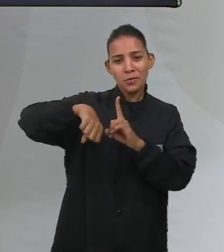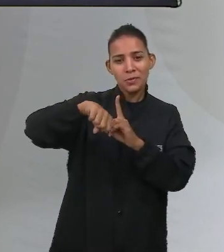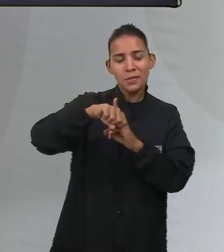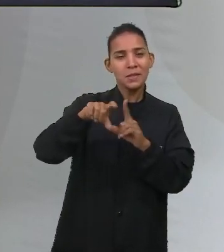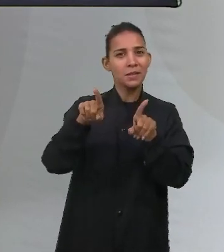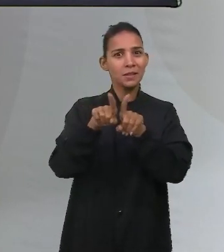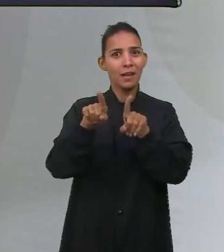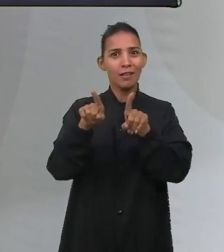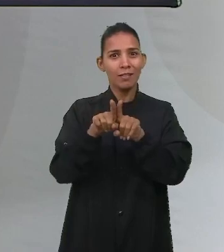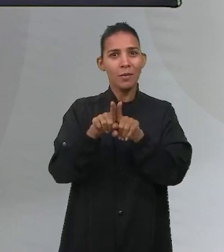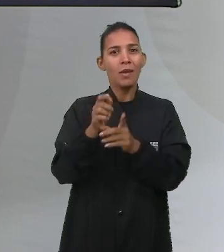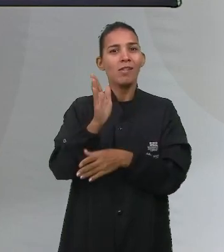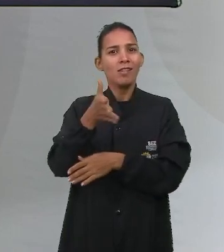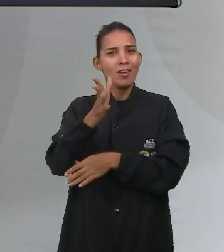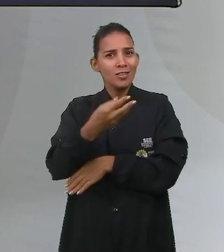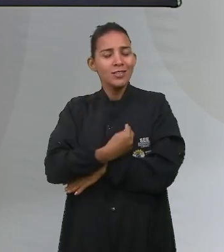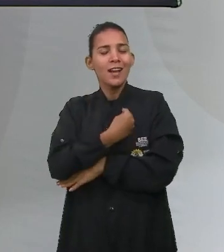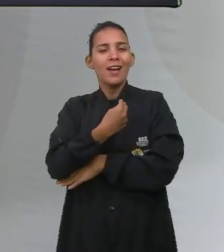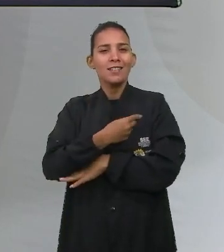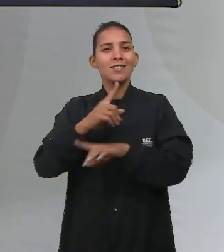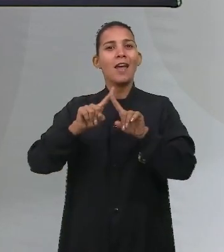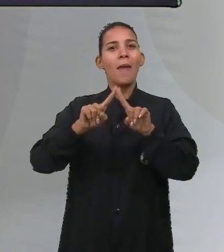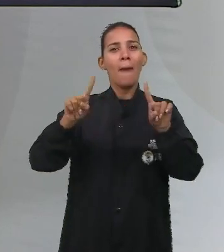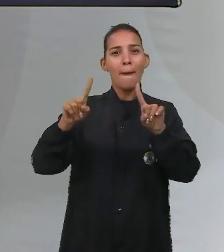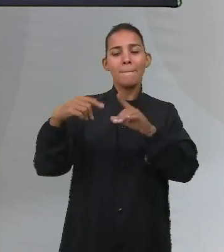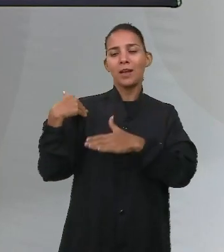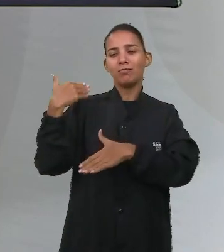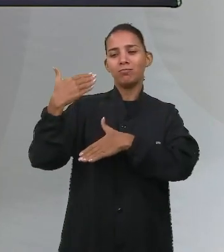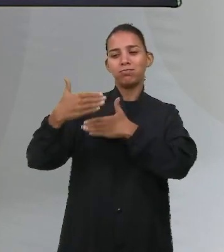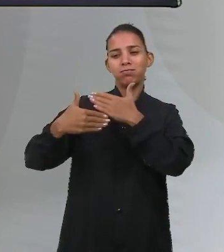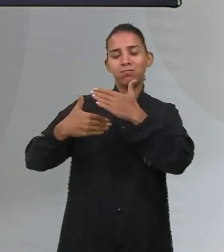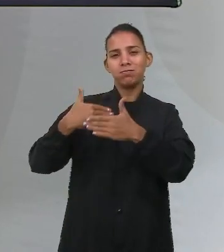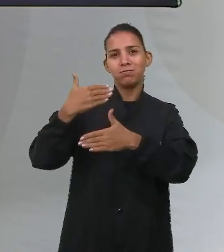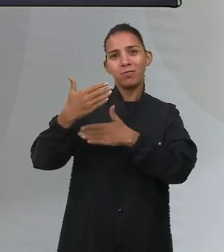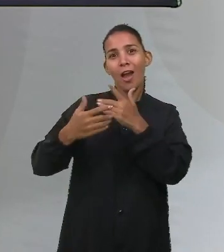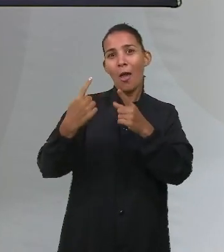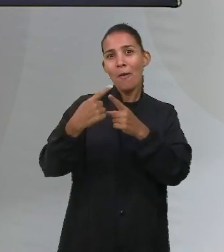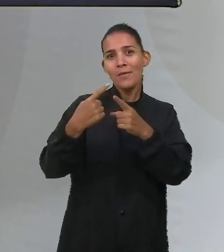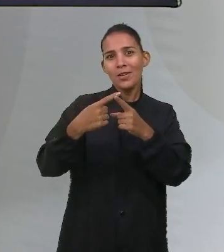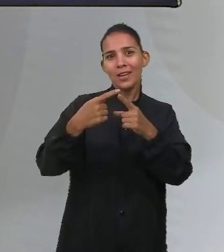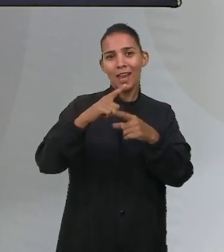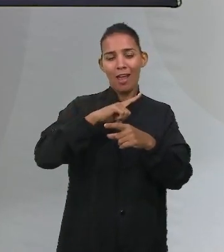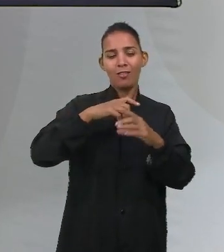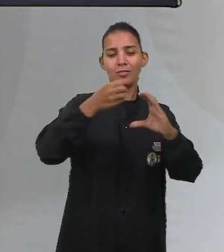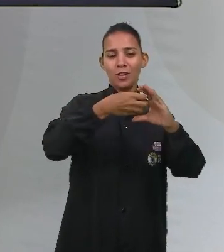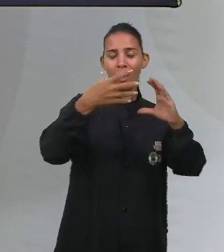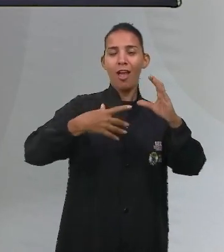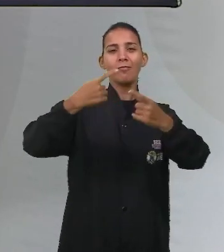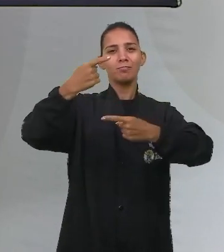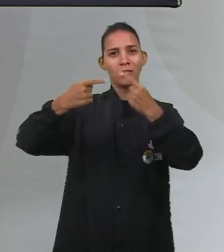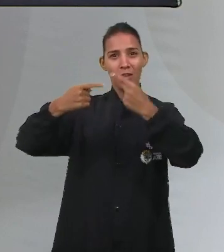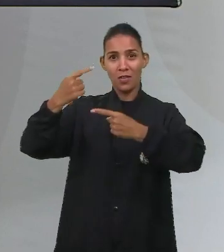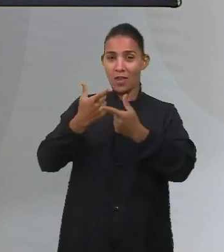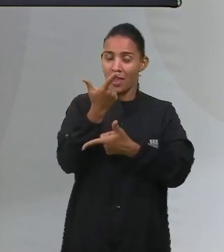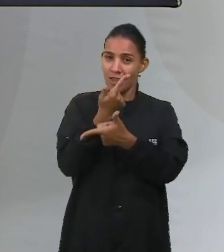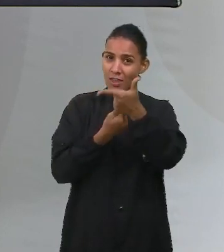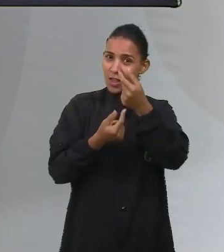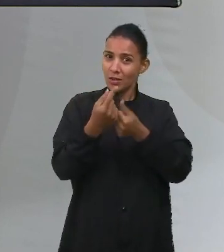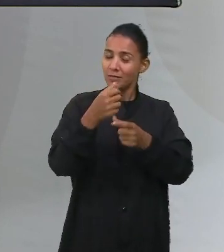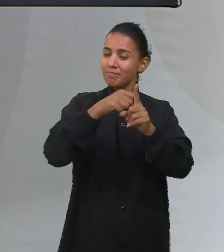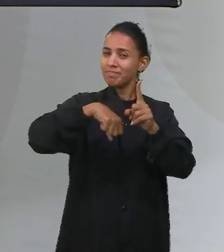que existiram anteriormente possuíam características políticas, econômicas